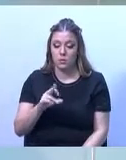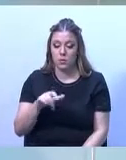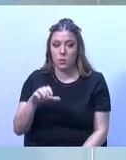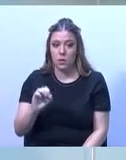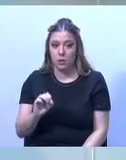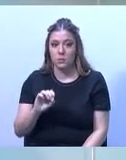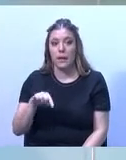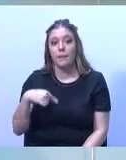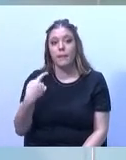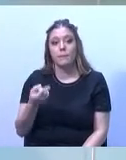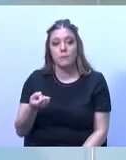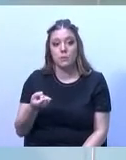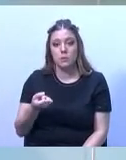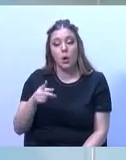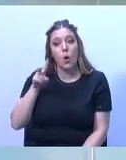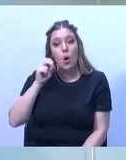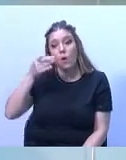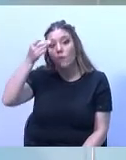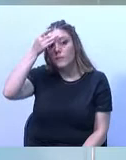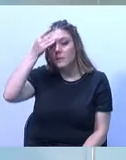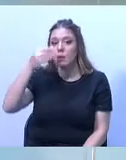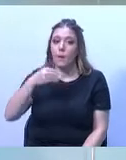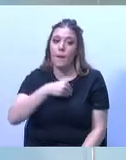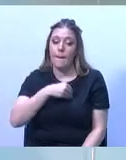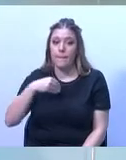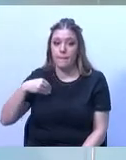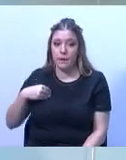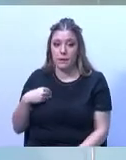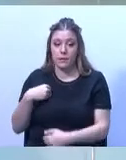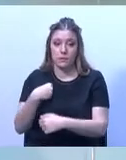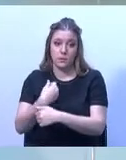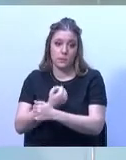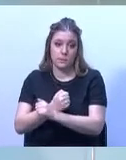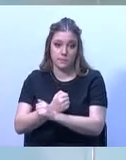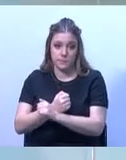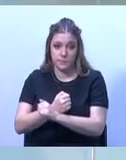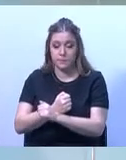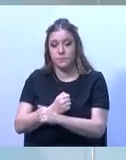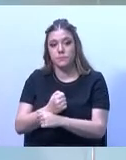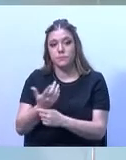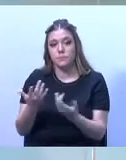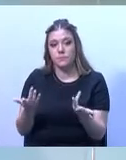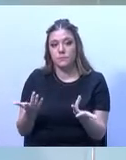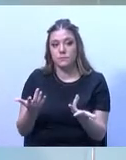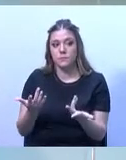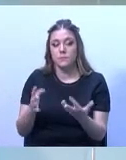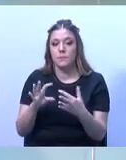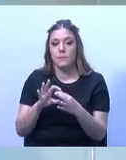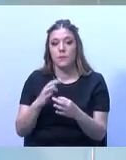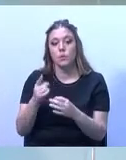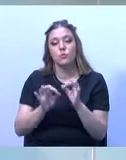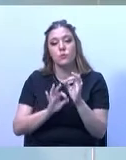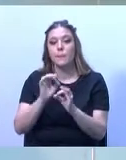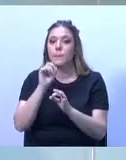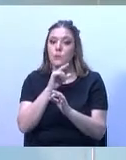provavelmente, vai ouvir a opinião do médico ortopedista, que a orientará, e uma das